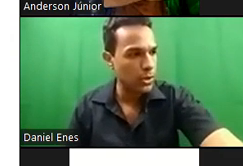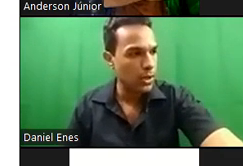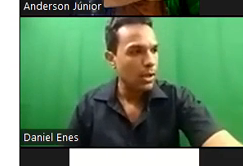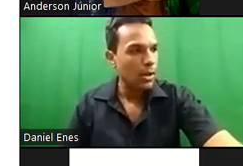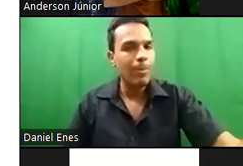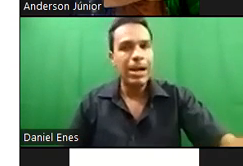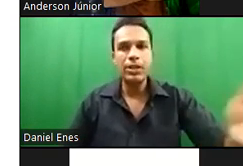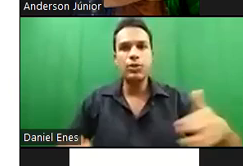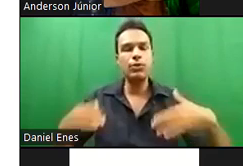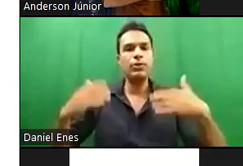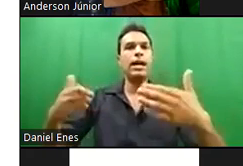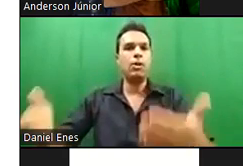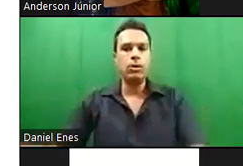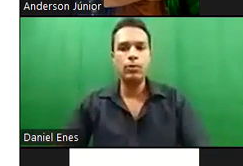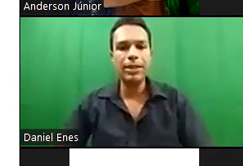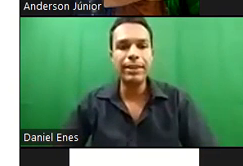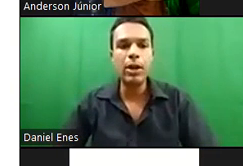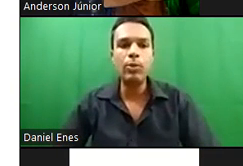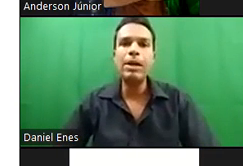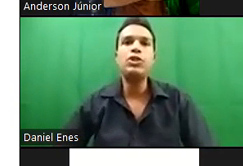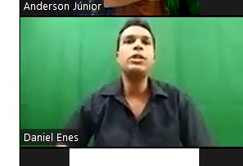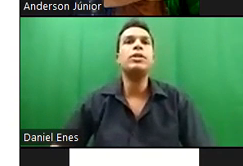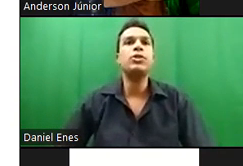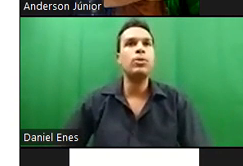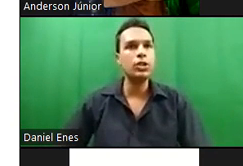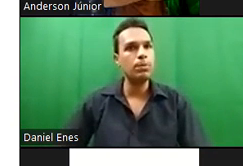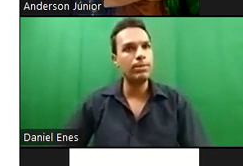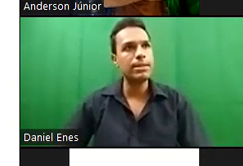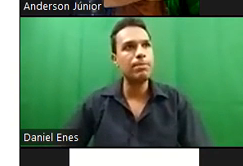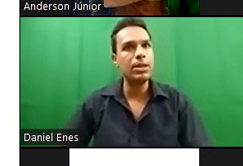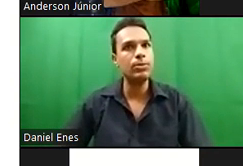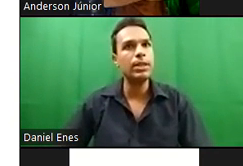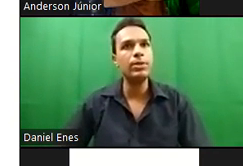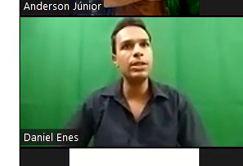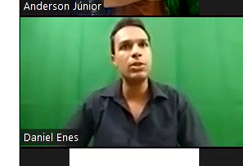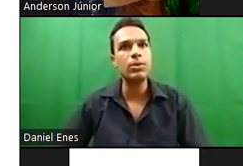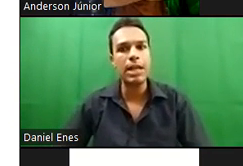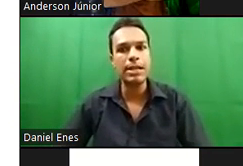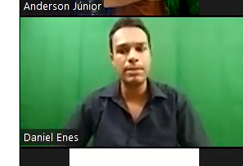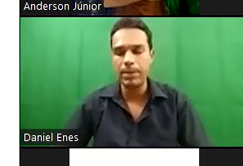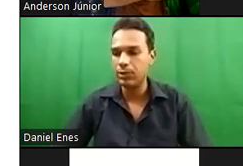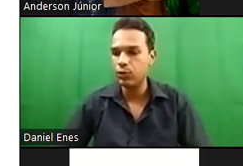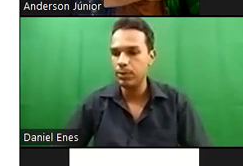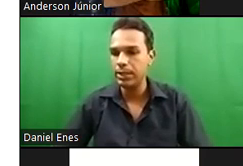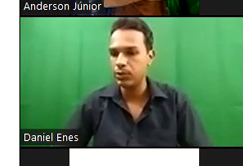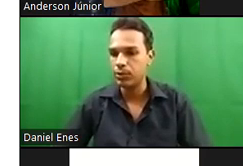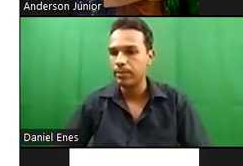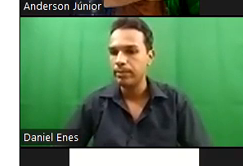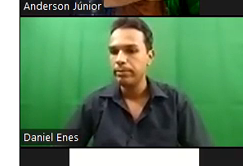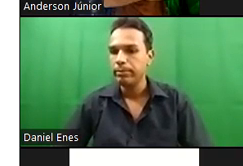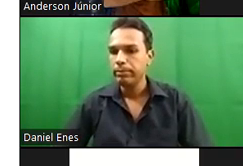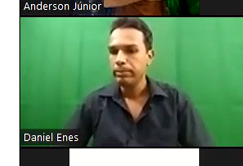surdos, mas no final eu vou até dar umas dicas com respeito a essa pergunta que eu deixei um slide separado sobre